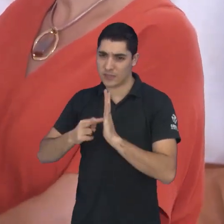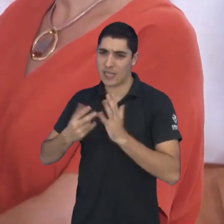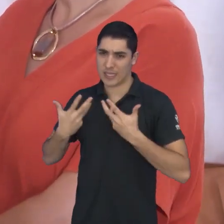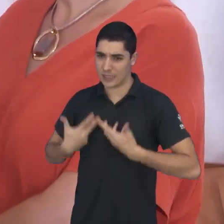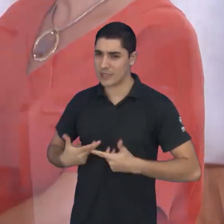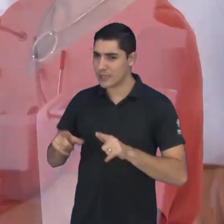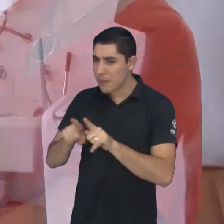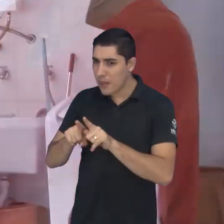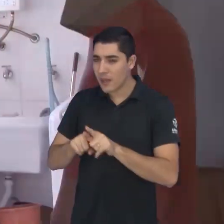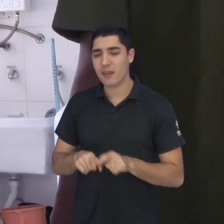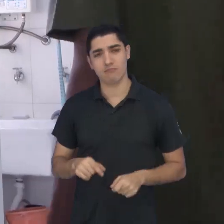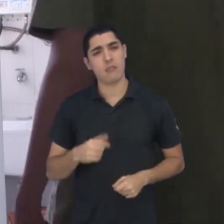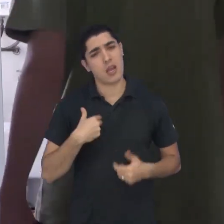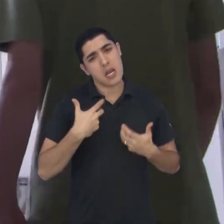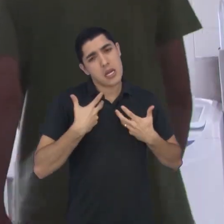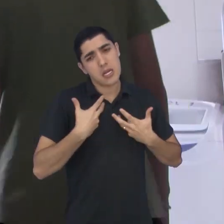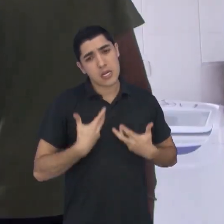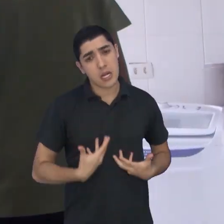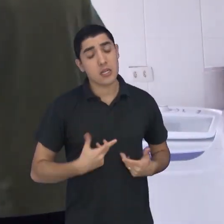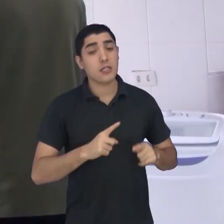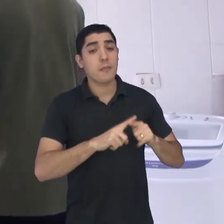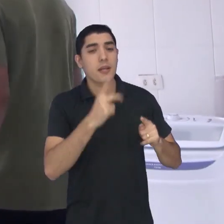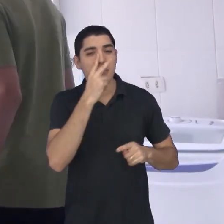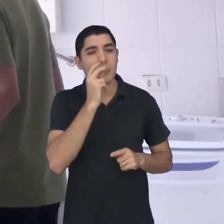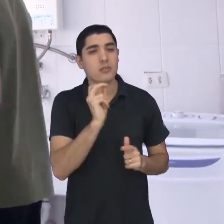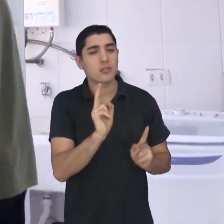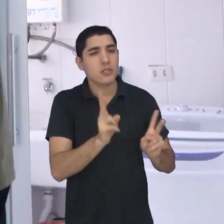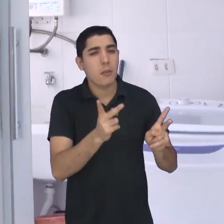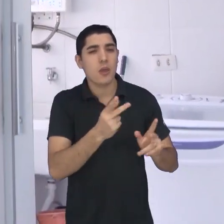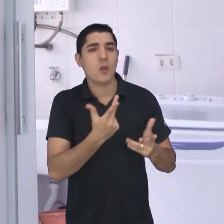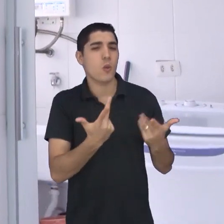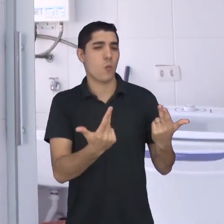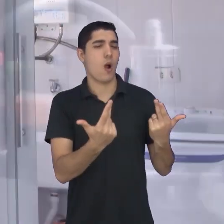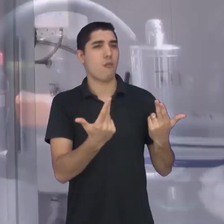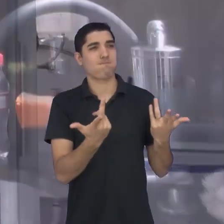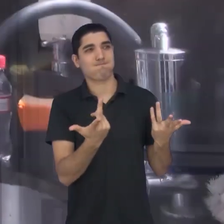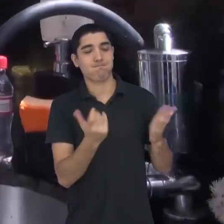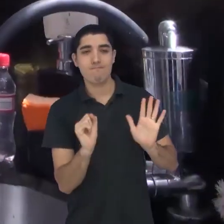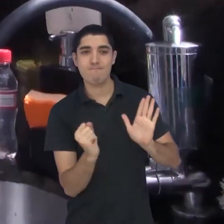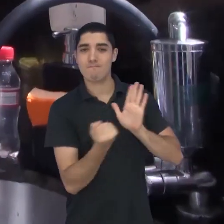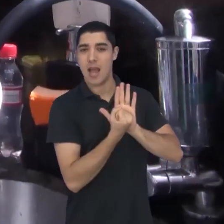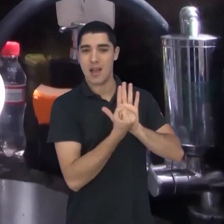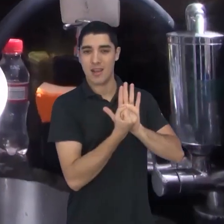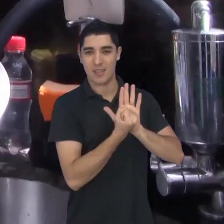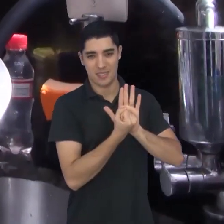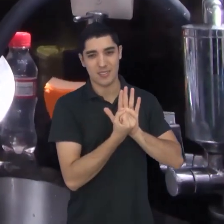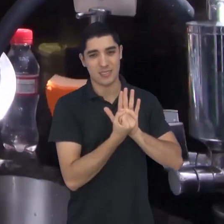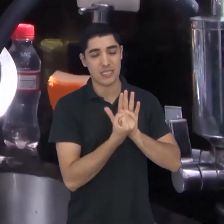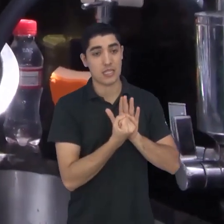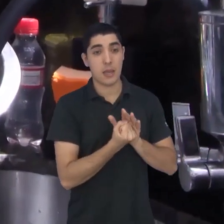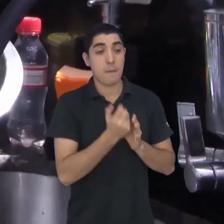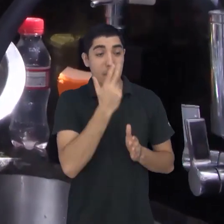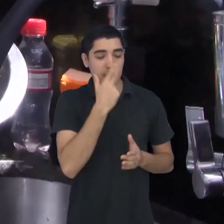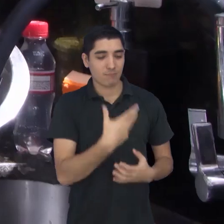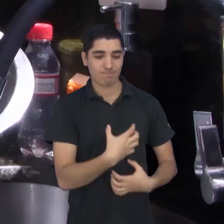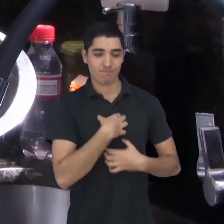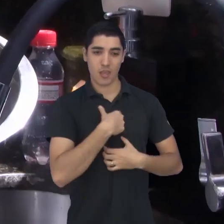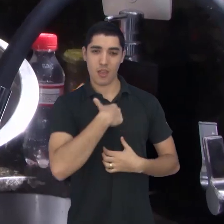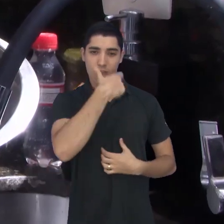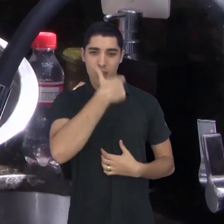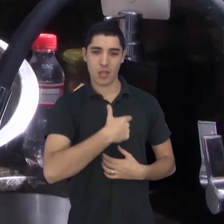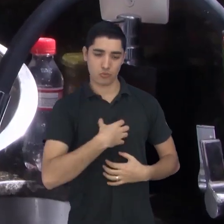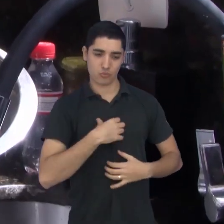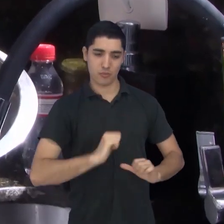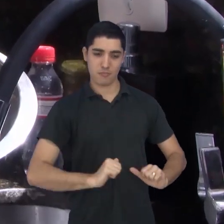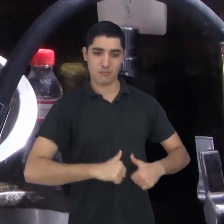Cansa, mas eu penso que a gente deixa um legado, né? Então, assim, eu falo que eles me deixam melhor. Porque a gente,